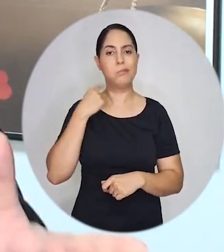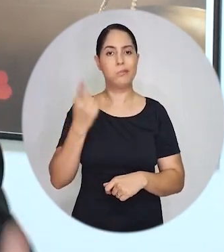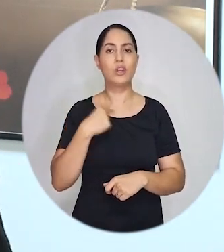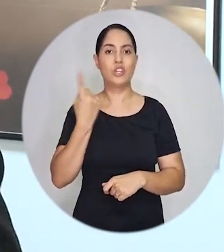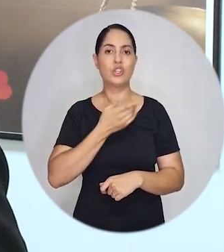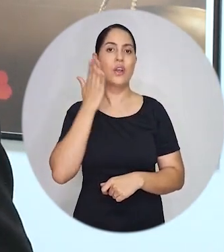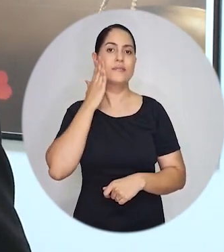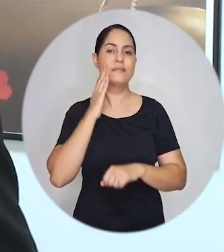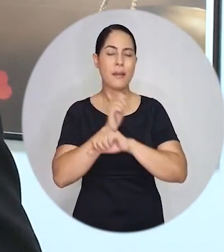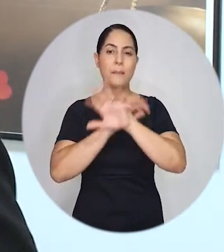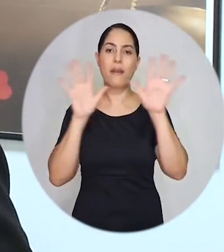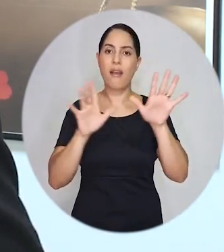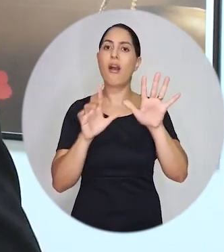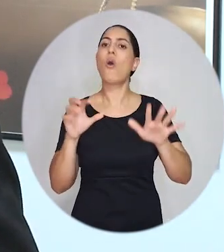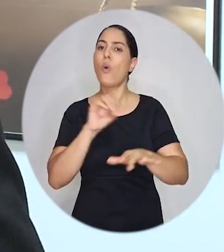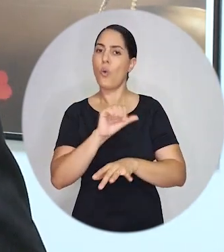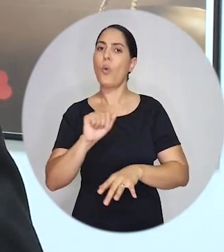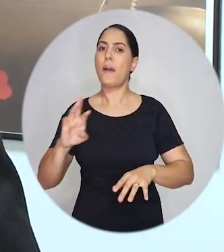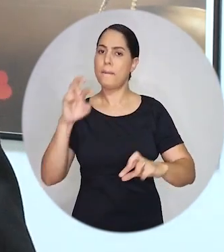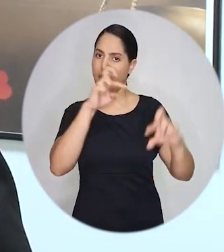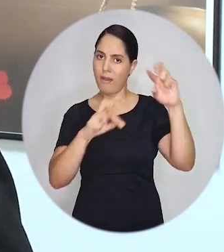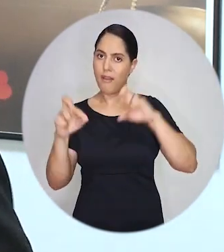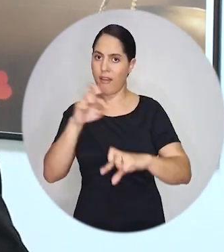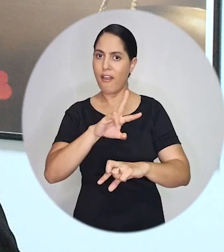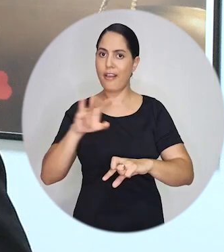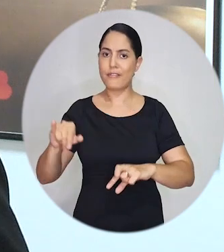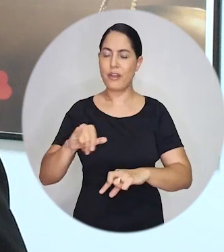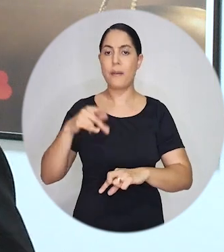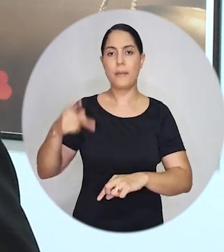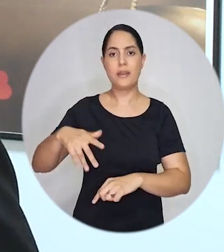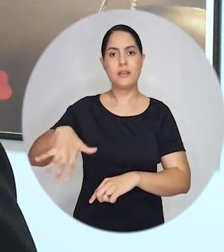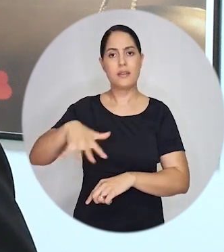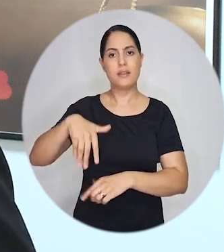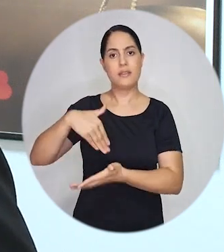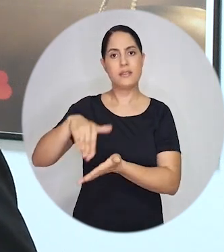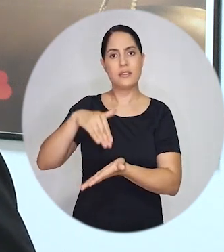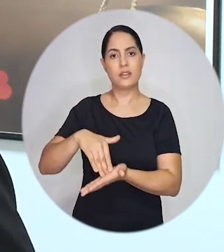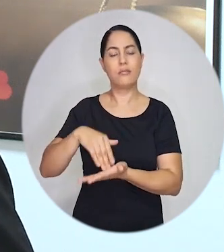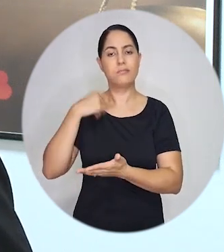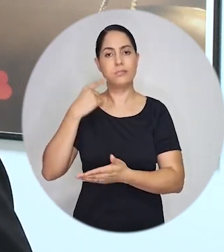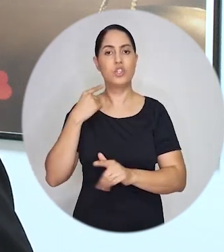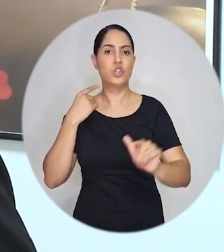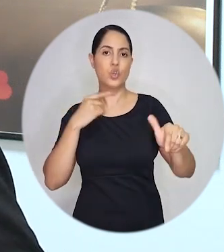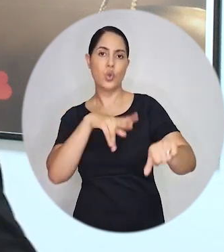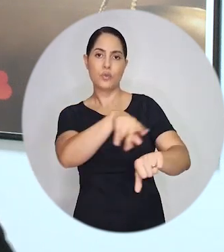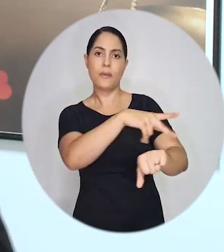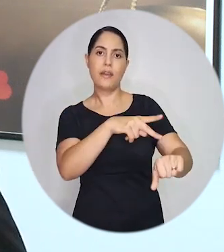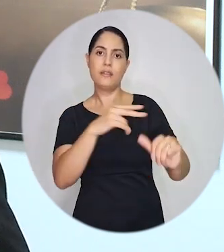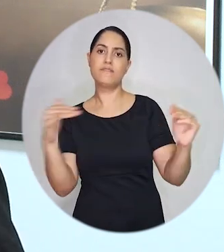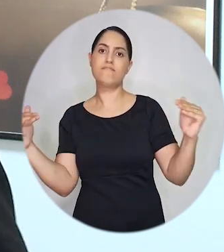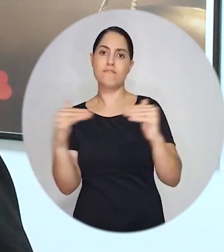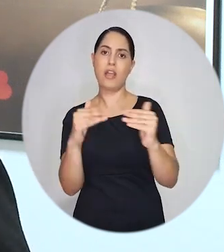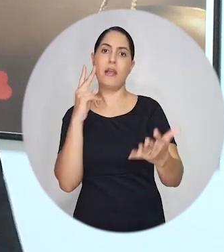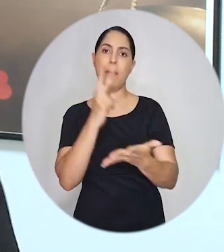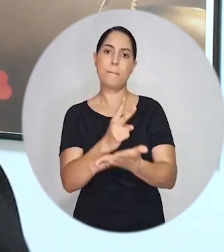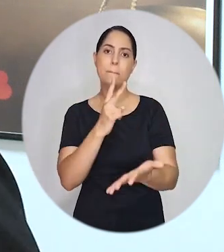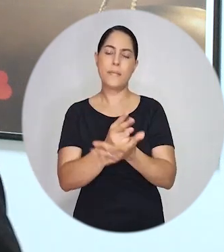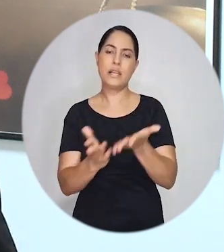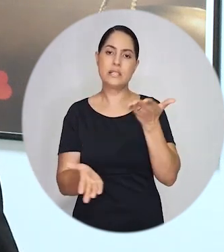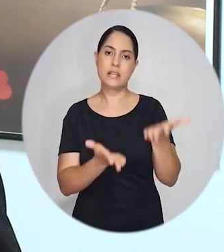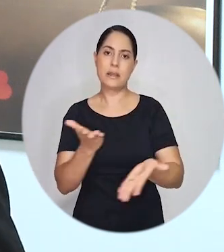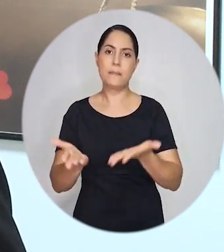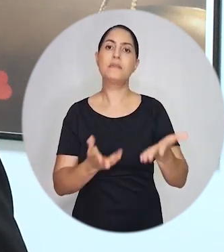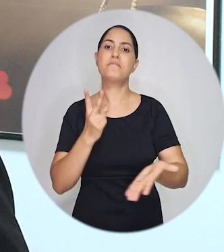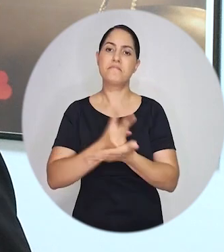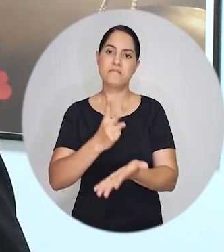brasileiros terão a certeza de que a OAB estará fiscalizando, estará atuando e dando a esses escritórios o mesmo tratamento dado